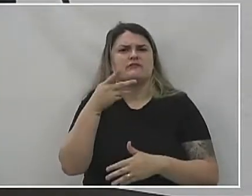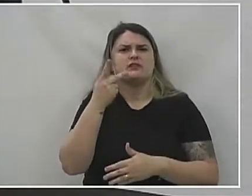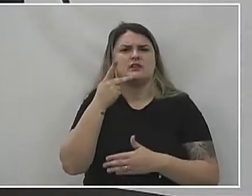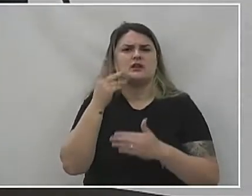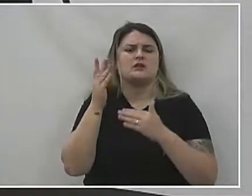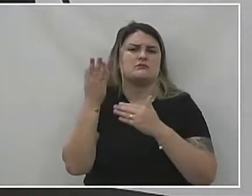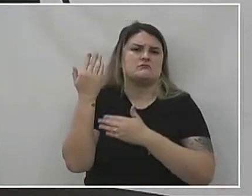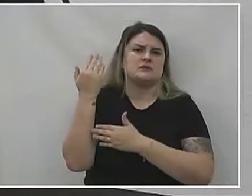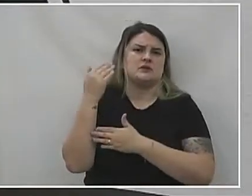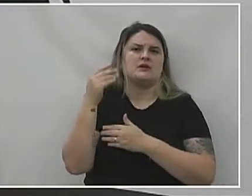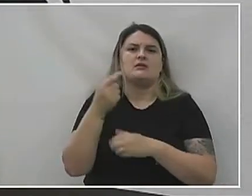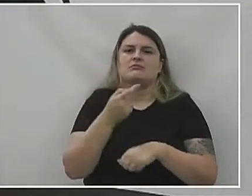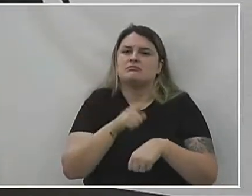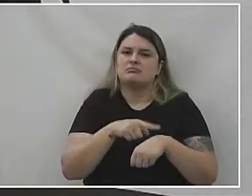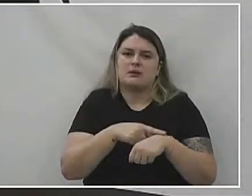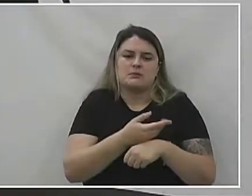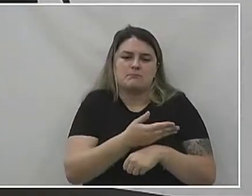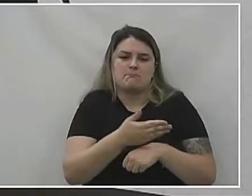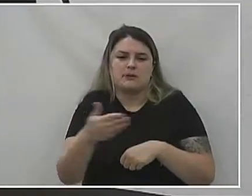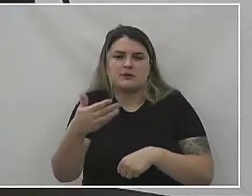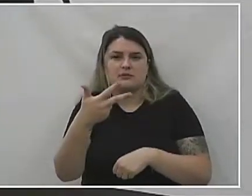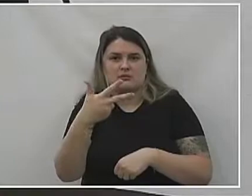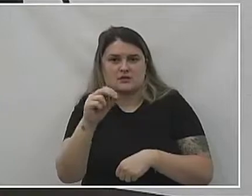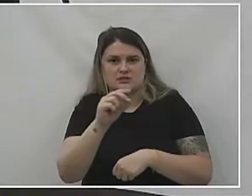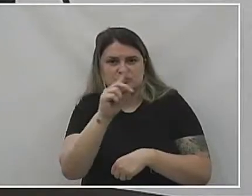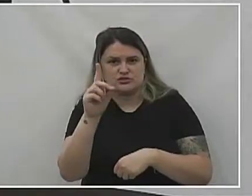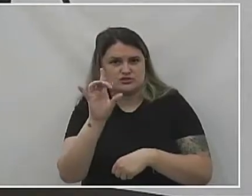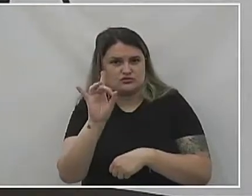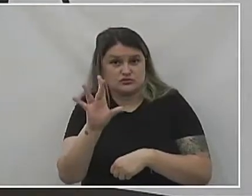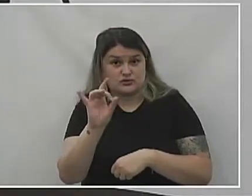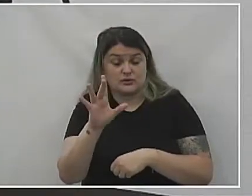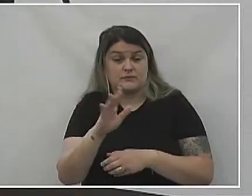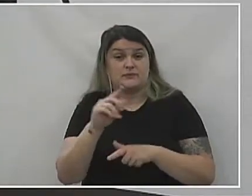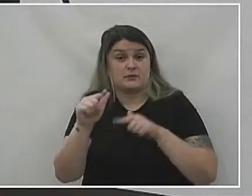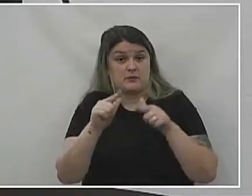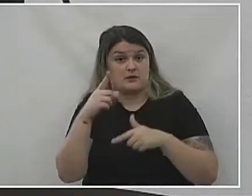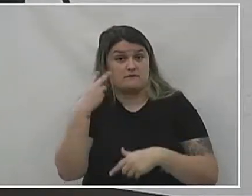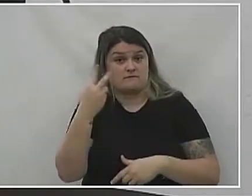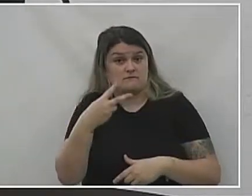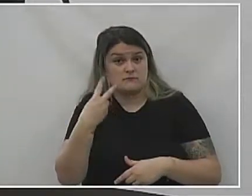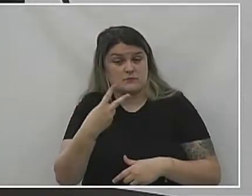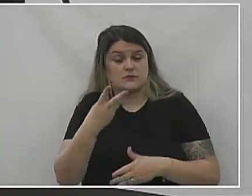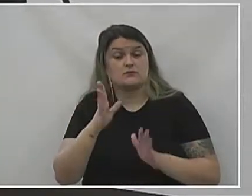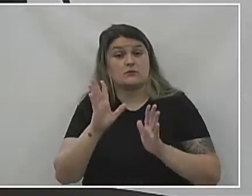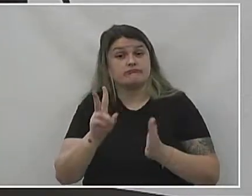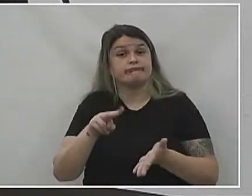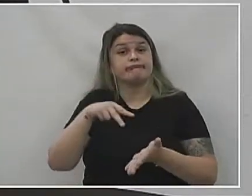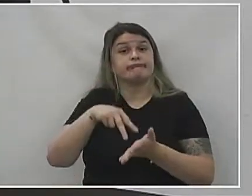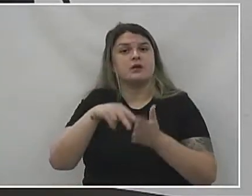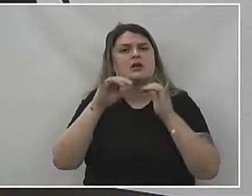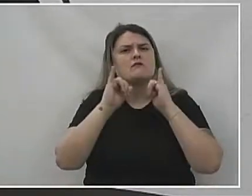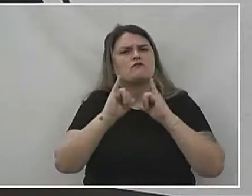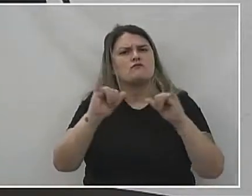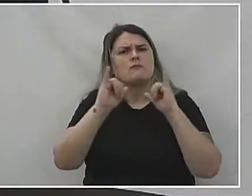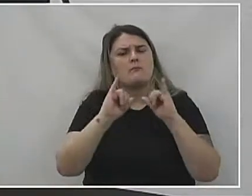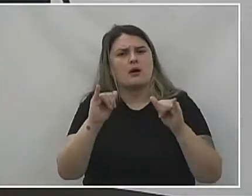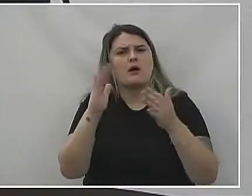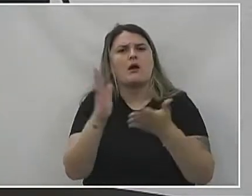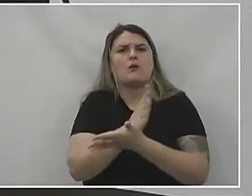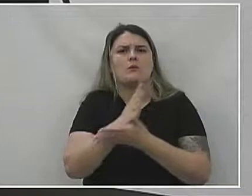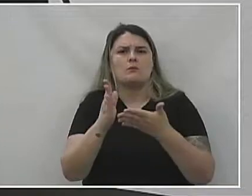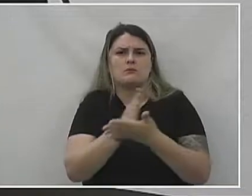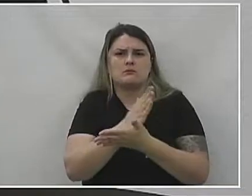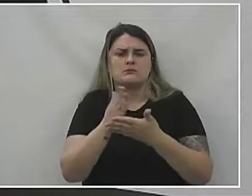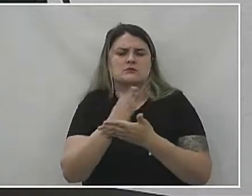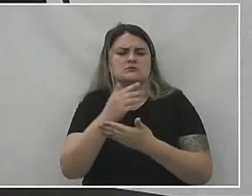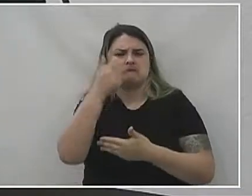sessão tenho pouco tempo como o vereador 30 dias aí com o vereador então venho para informar né algumas